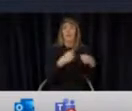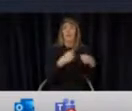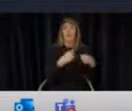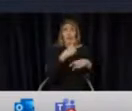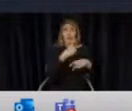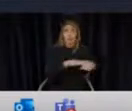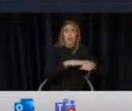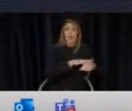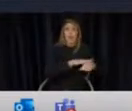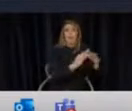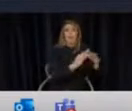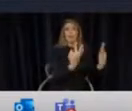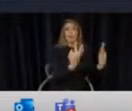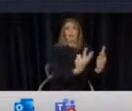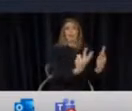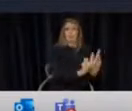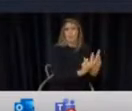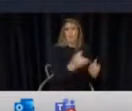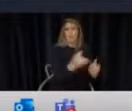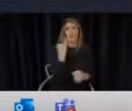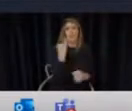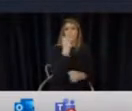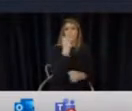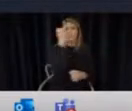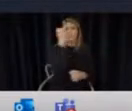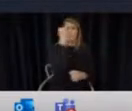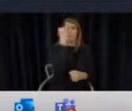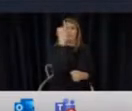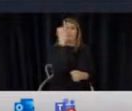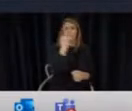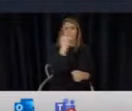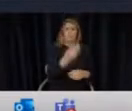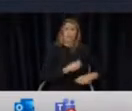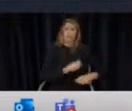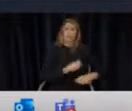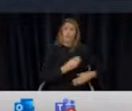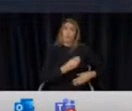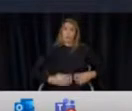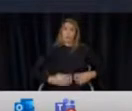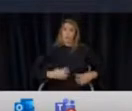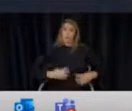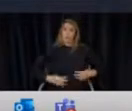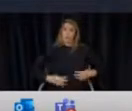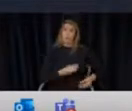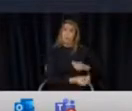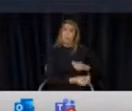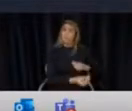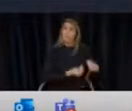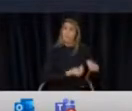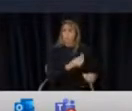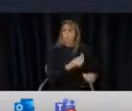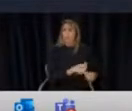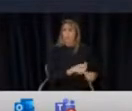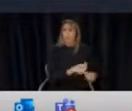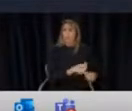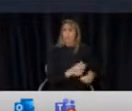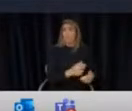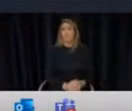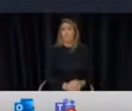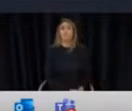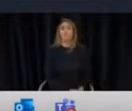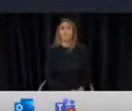no contexto aí do que está acontecendo com o paciente e também com a família.